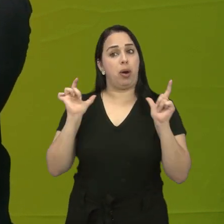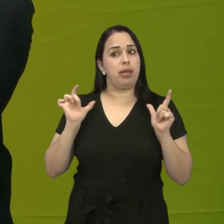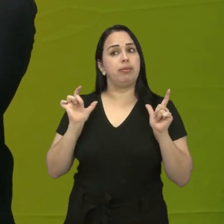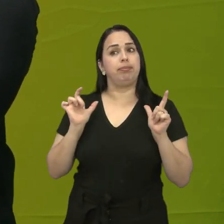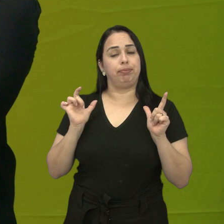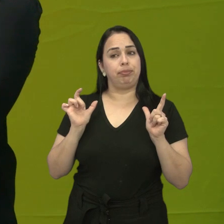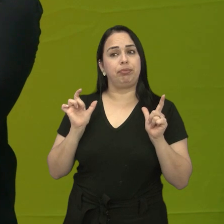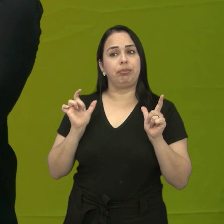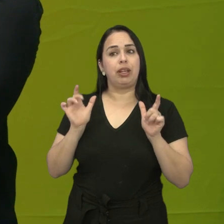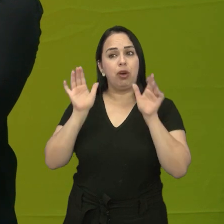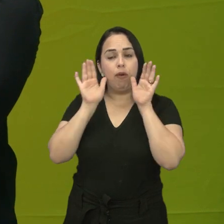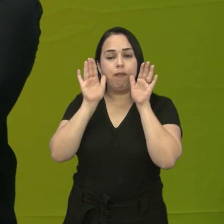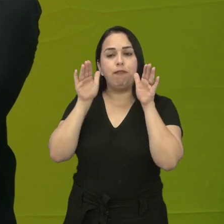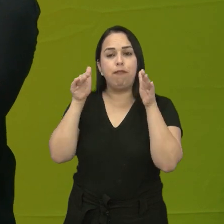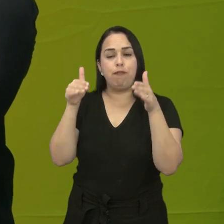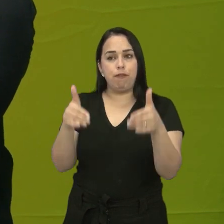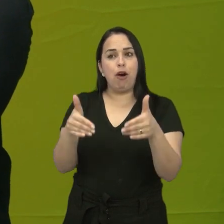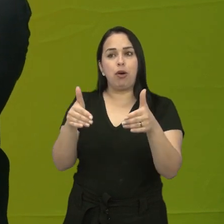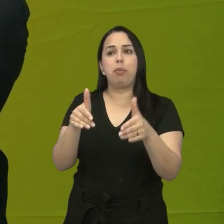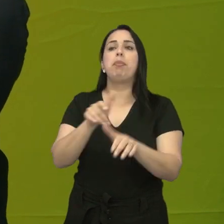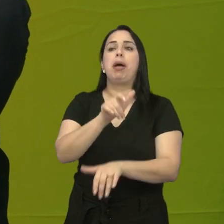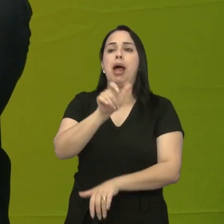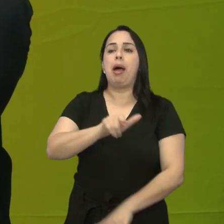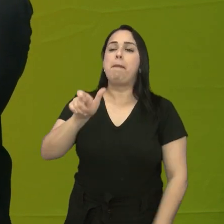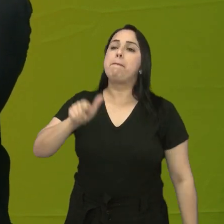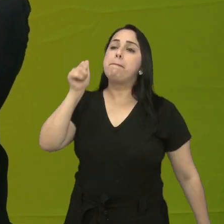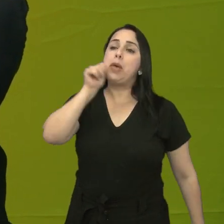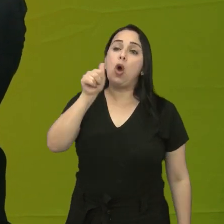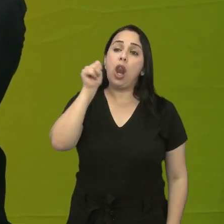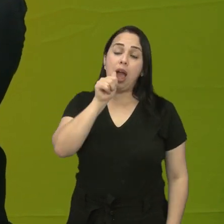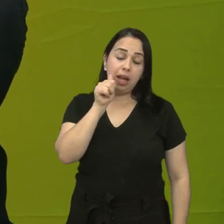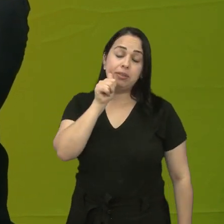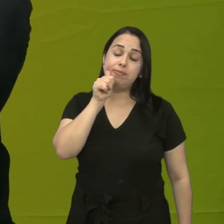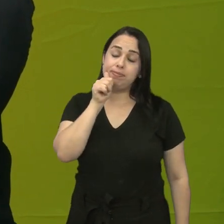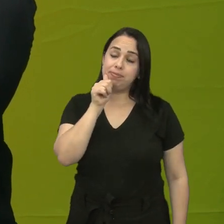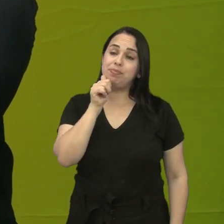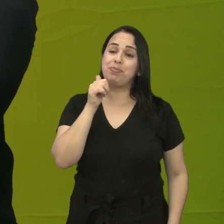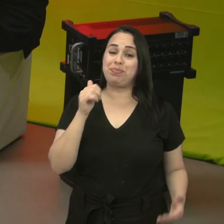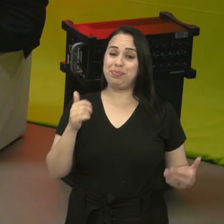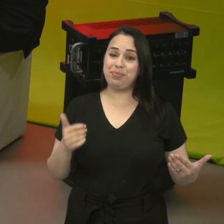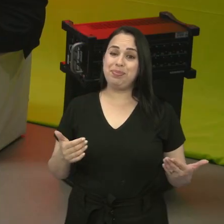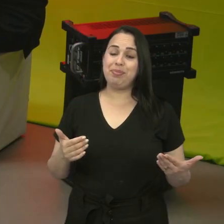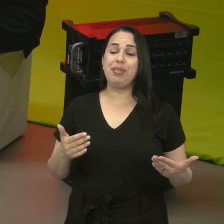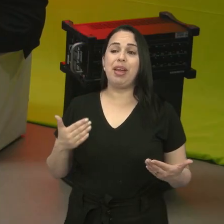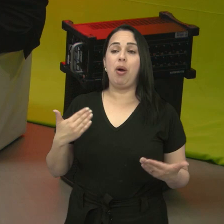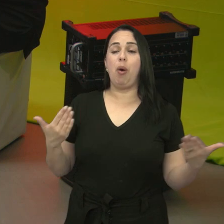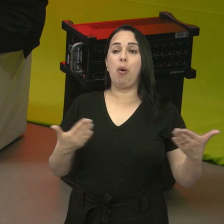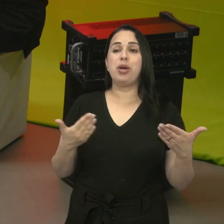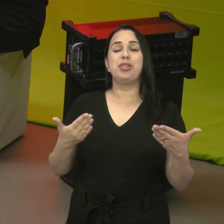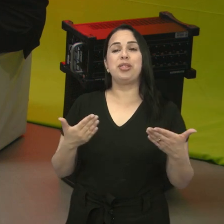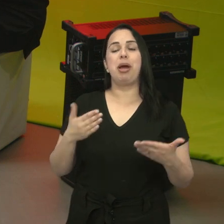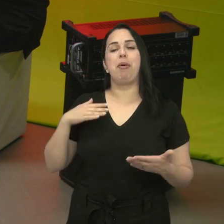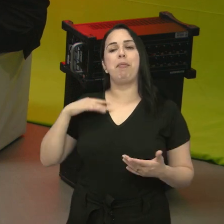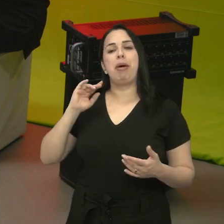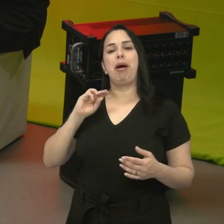que todos, assim, são voltados também para o feminino, né? Para esse recorte que eu entendo hoje que é uma missão minha mesmo, assim,